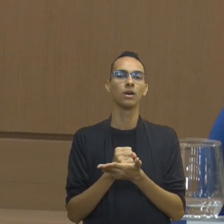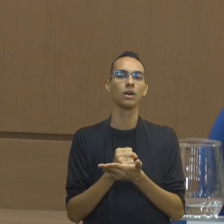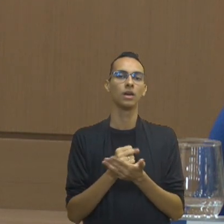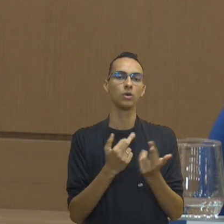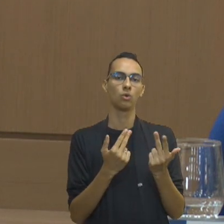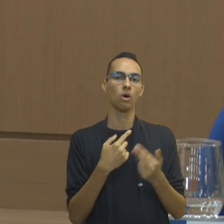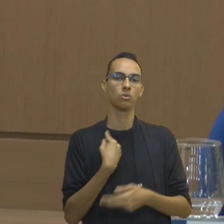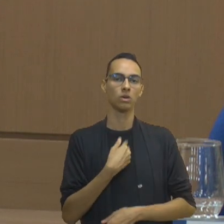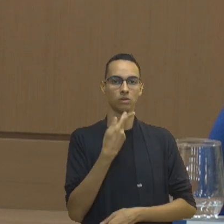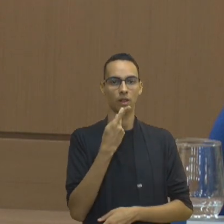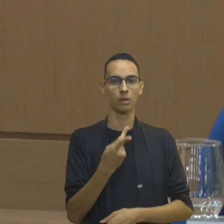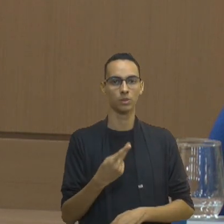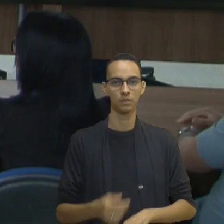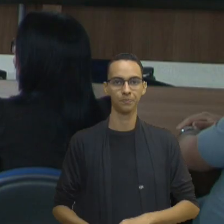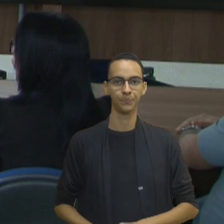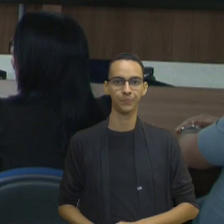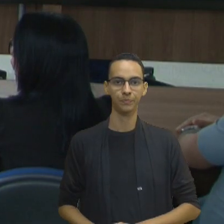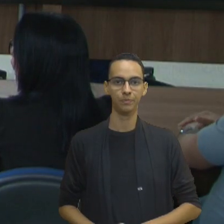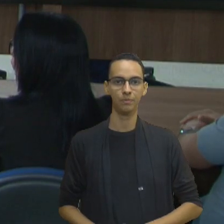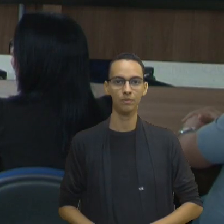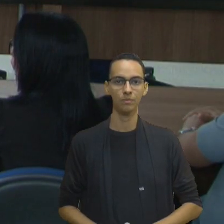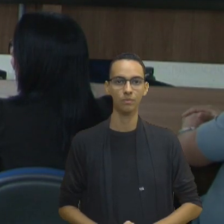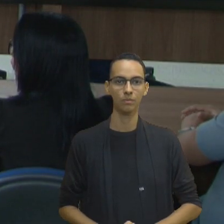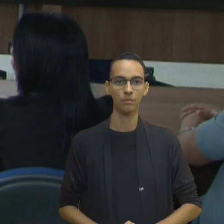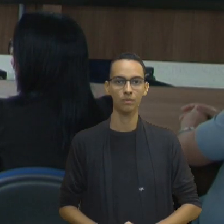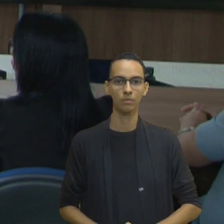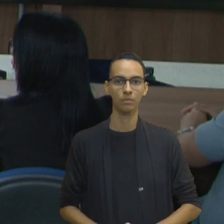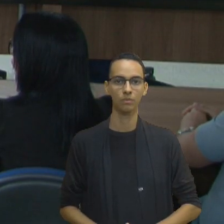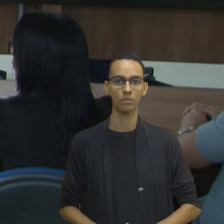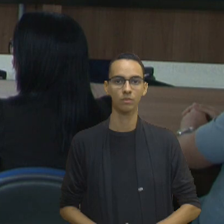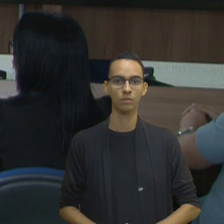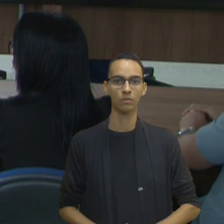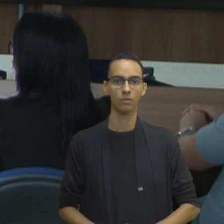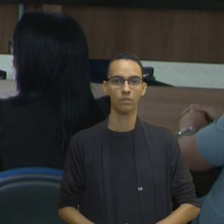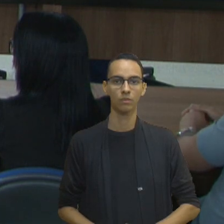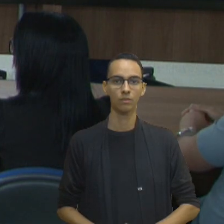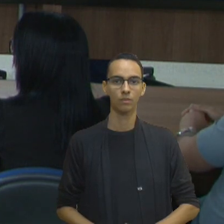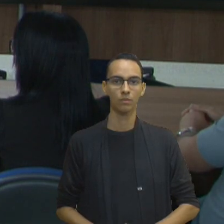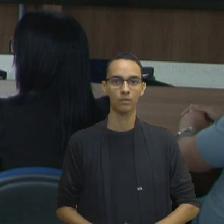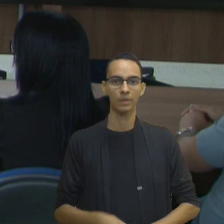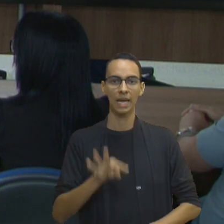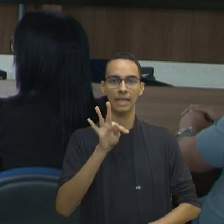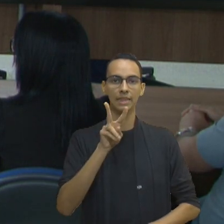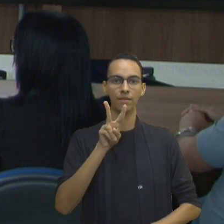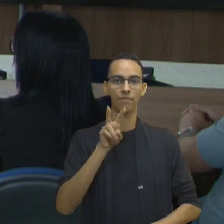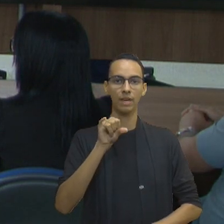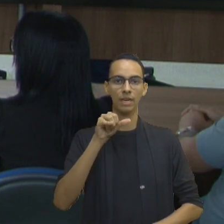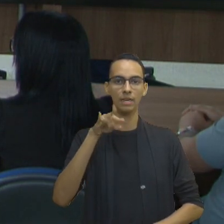mencionei.